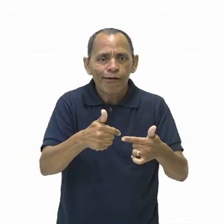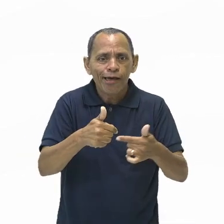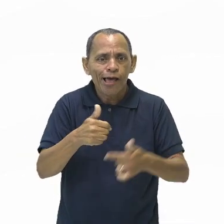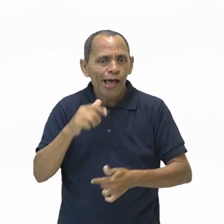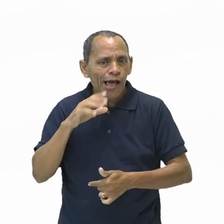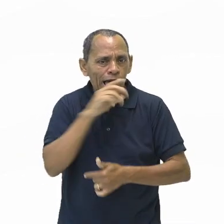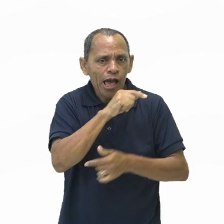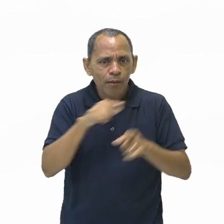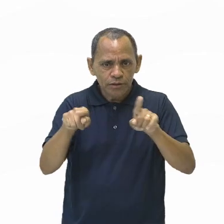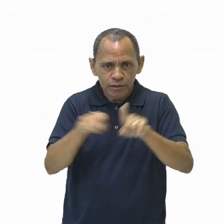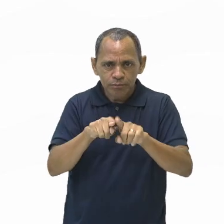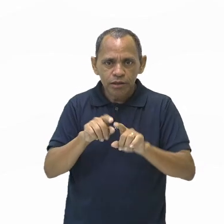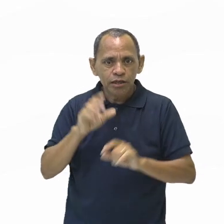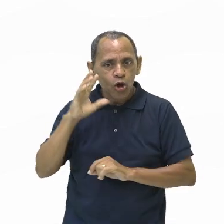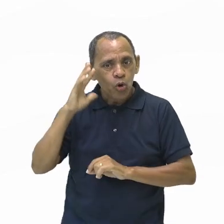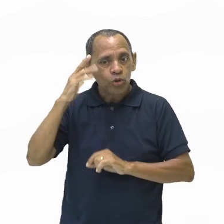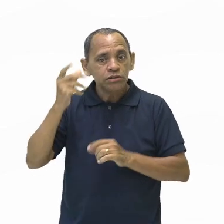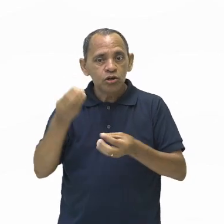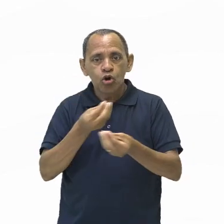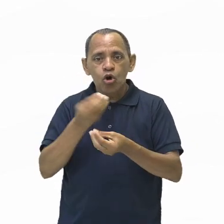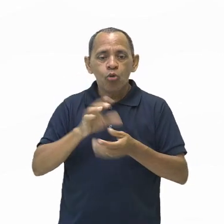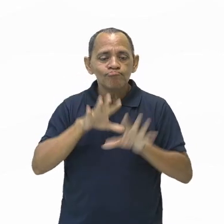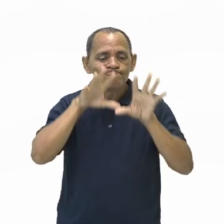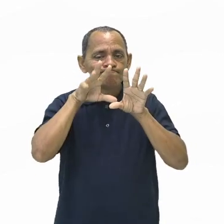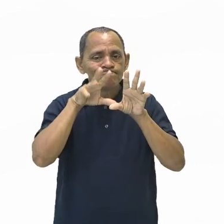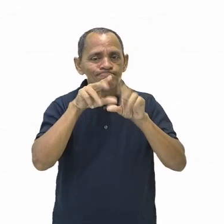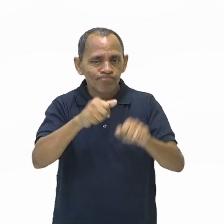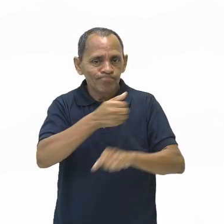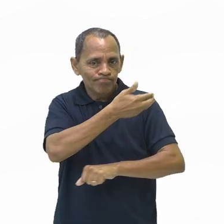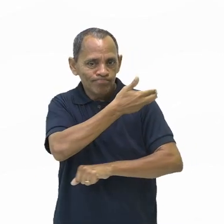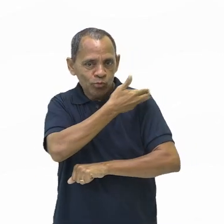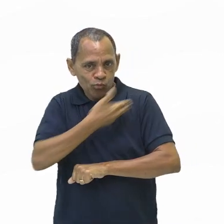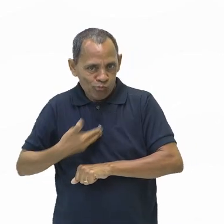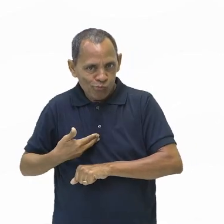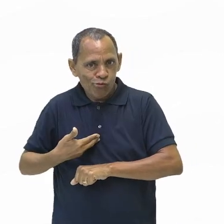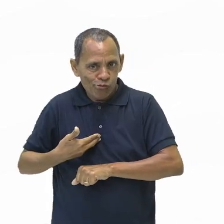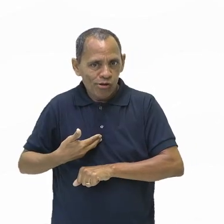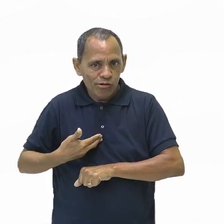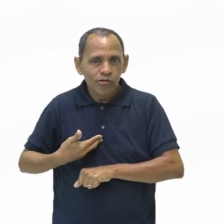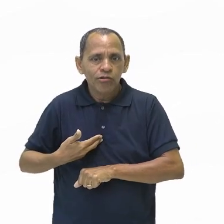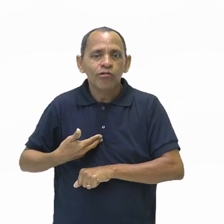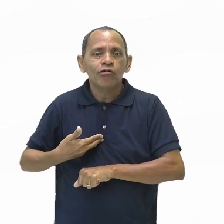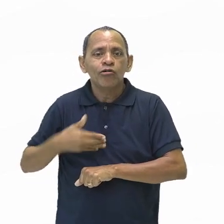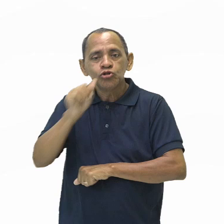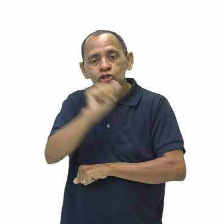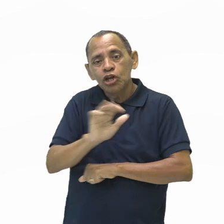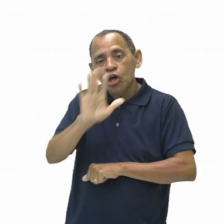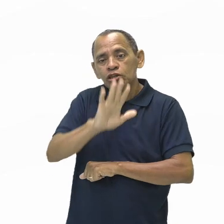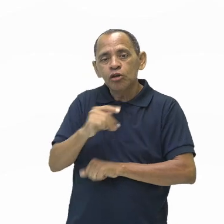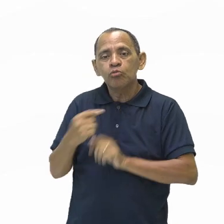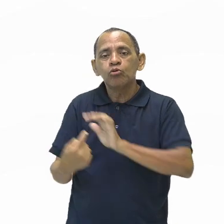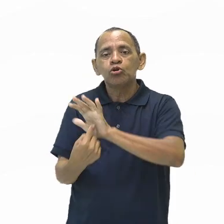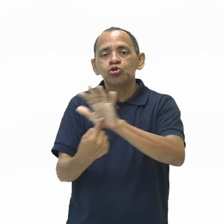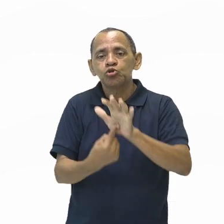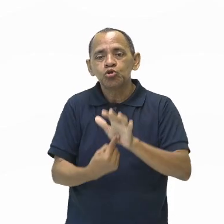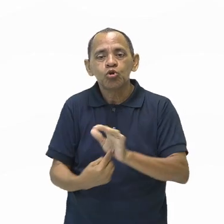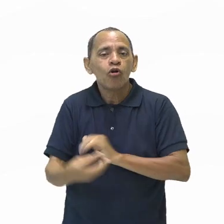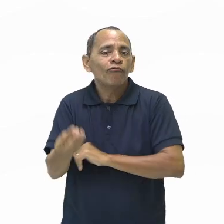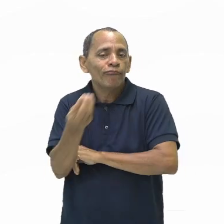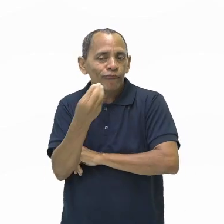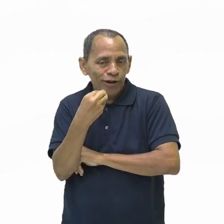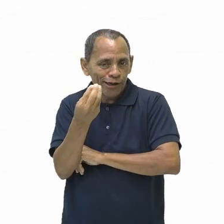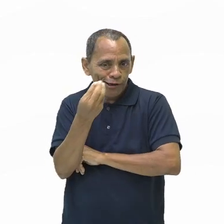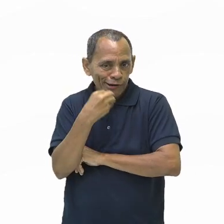ataque relâmpago e a captura do governador-geral acabou demonstrando a